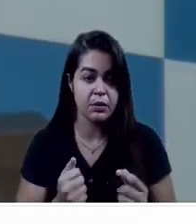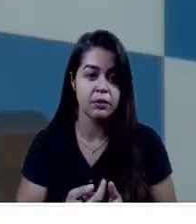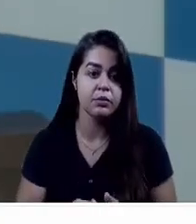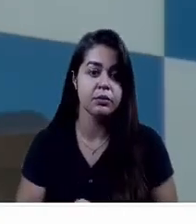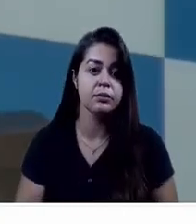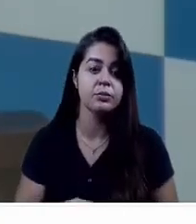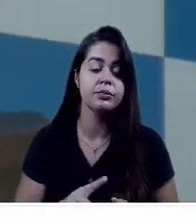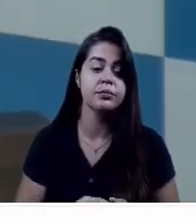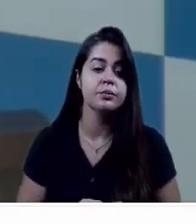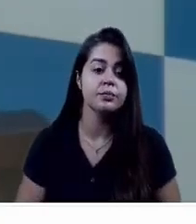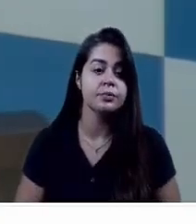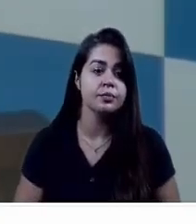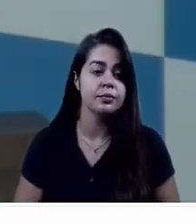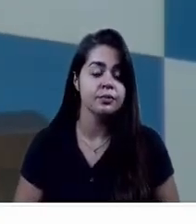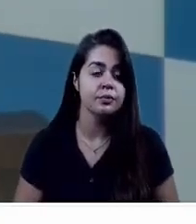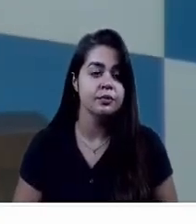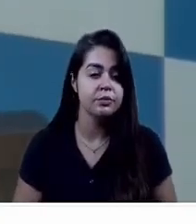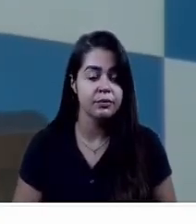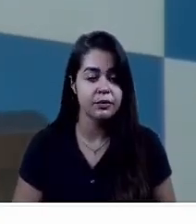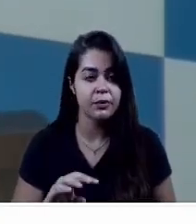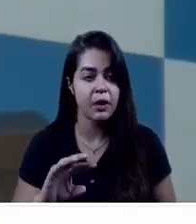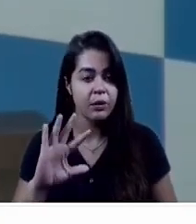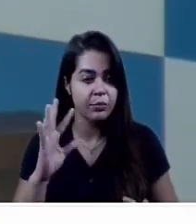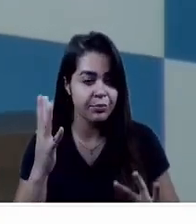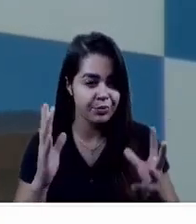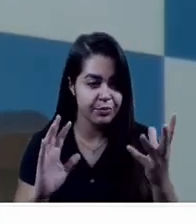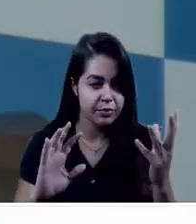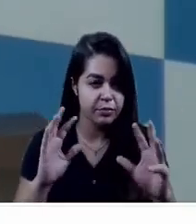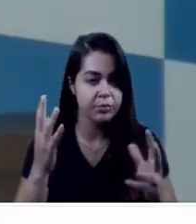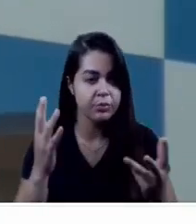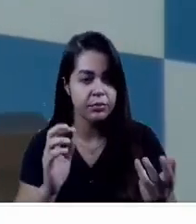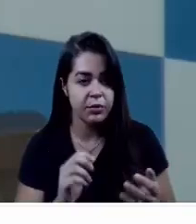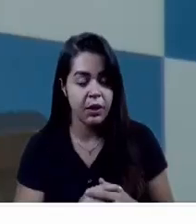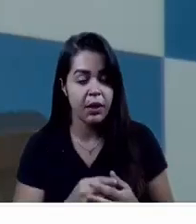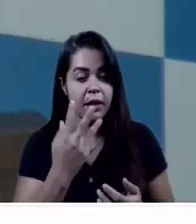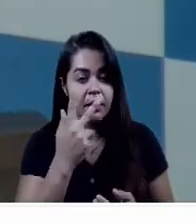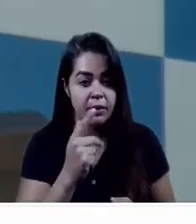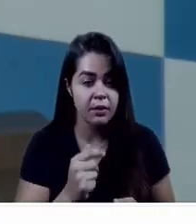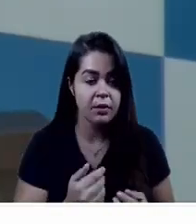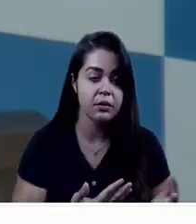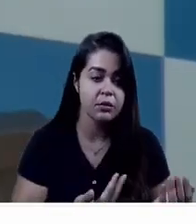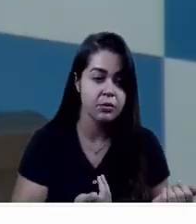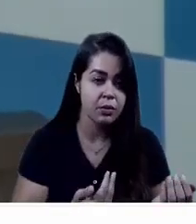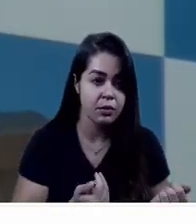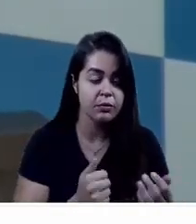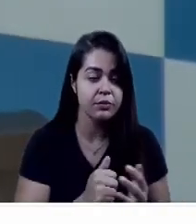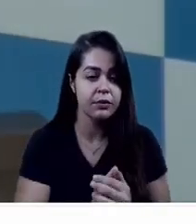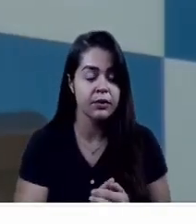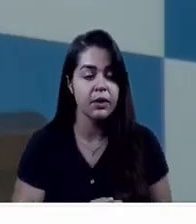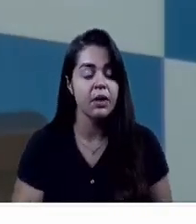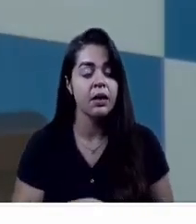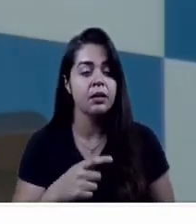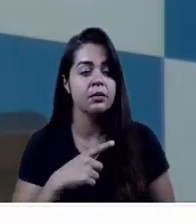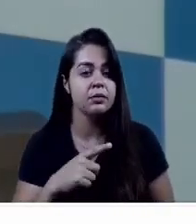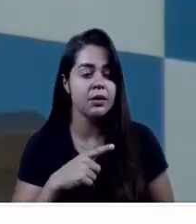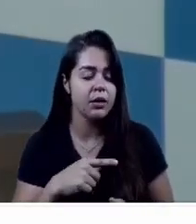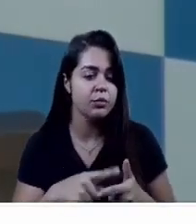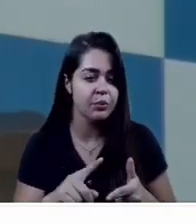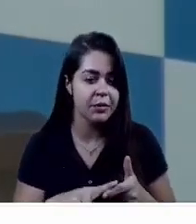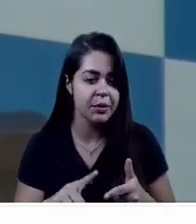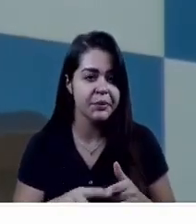crianças, jovens, né, que têm ainda muito problema de regulação, questão dos